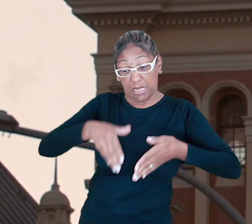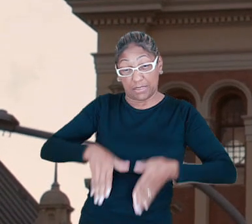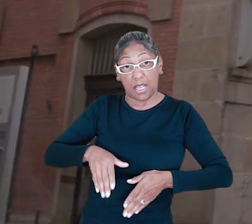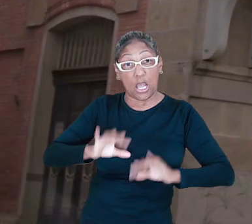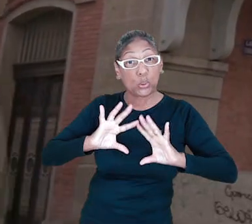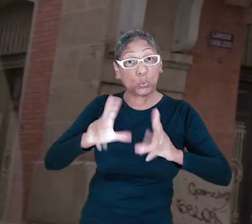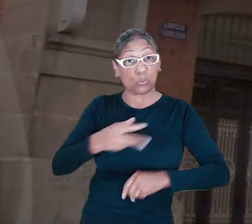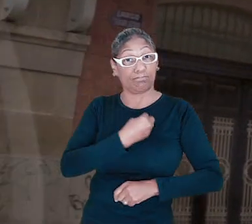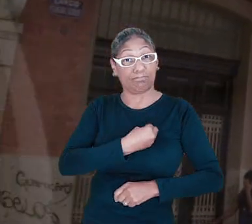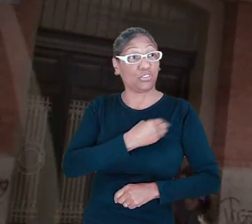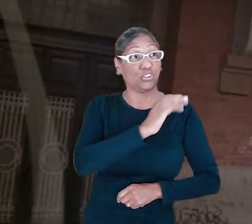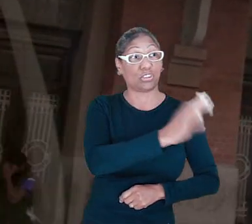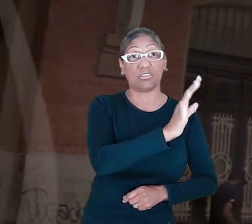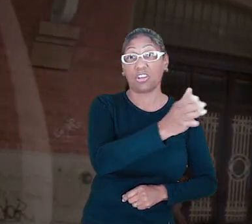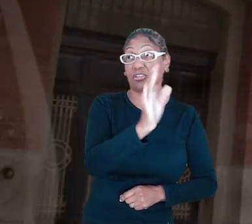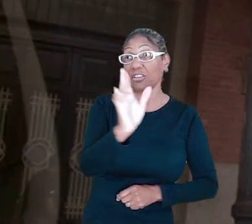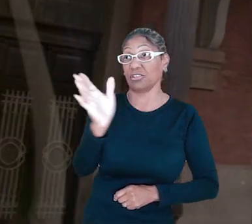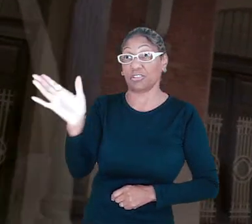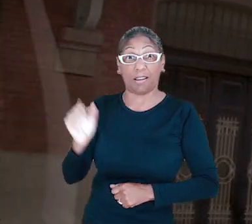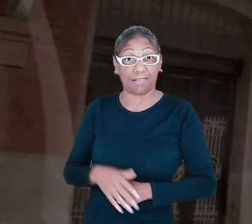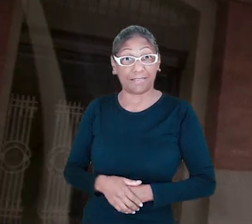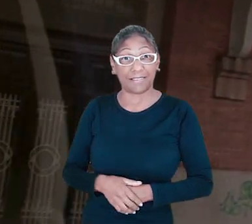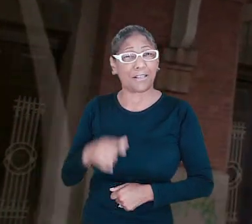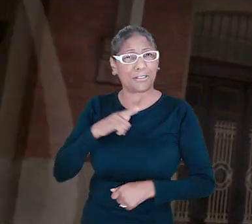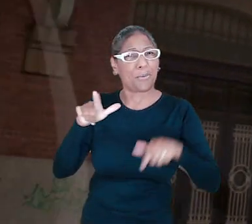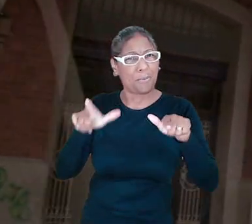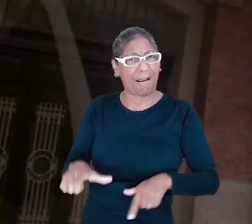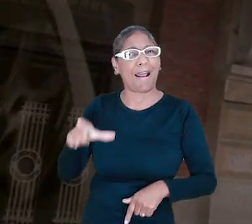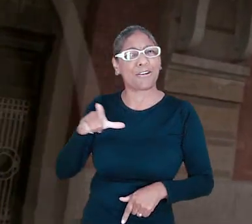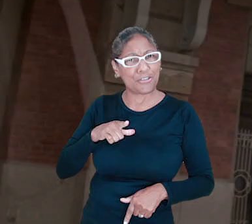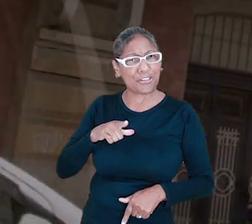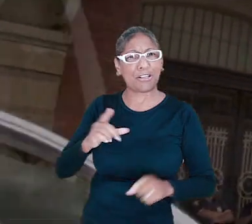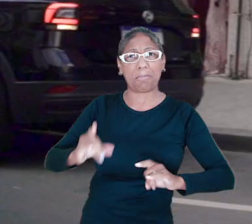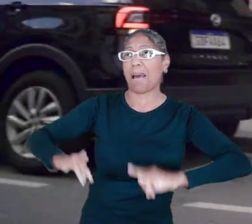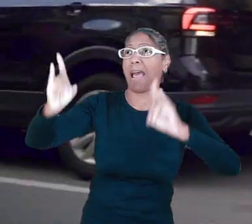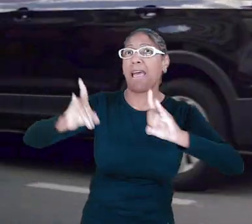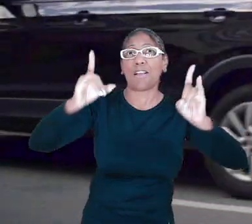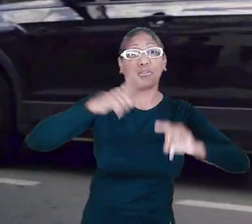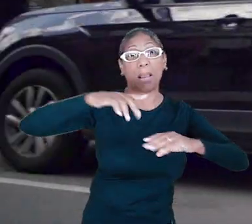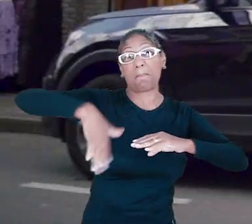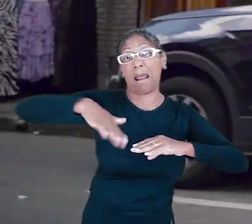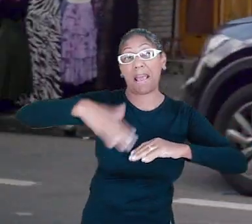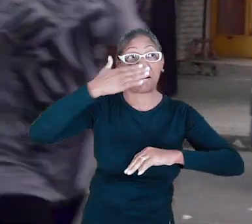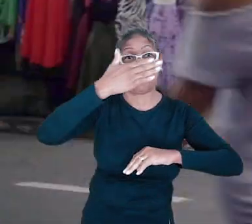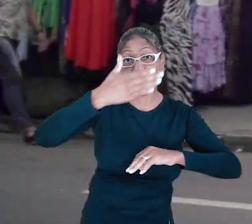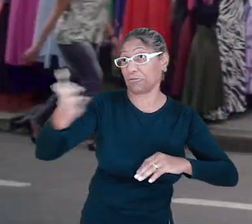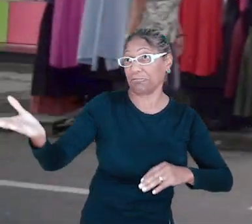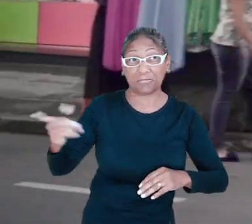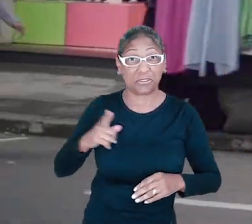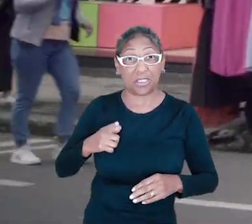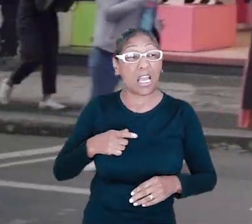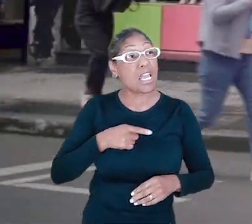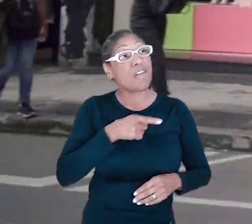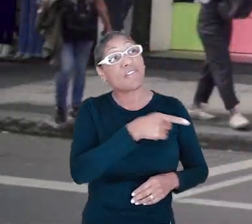nascer, tudo isso aqui já existia. Já existia esse lugar, já existiam os prédios, já existia a praia que você quer ir, já